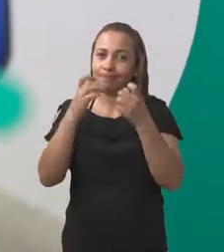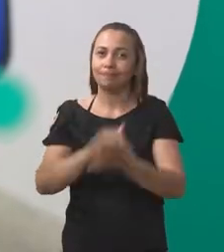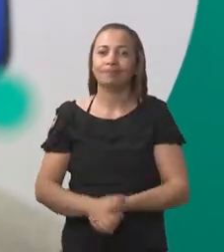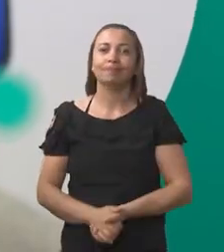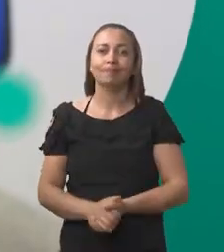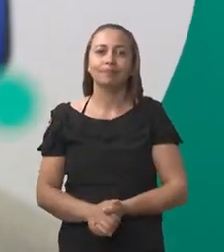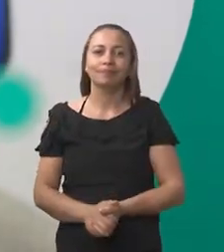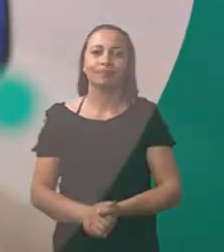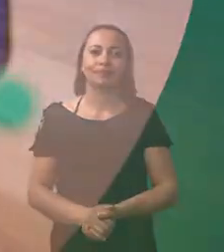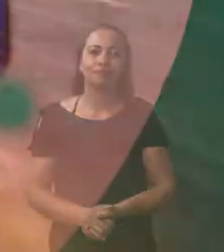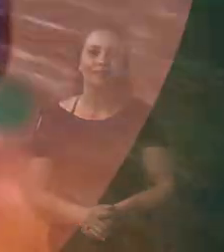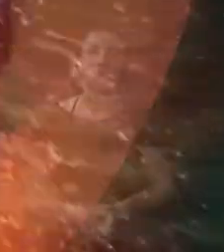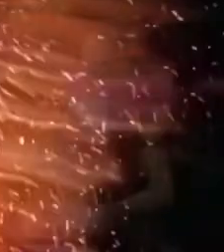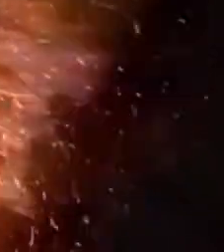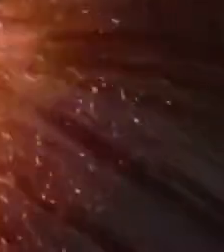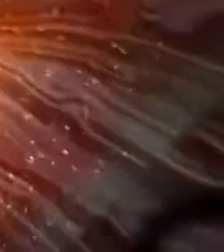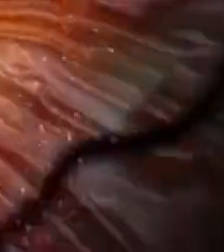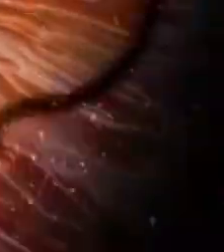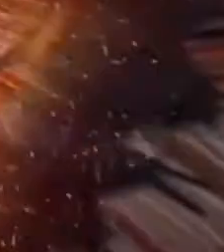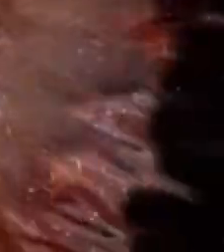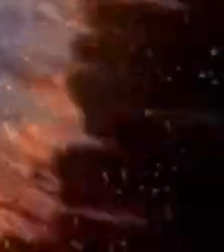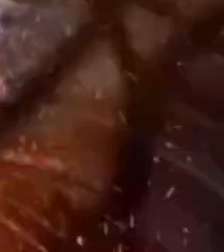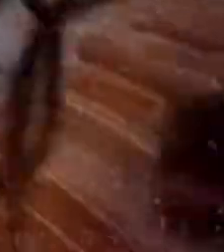de violência.